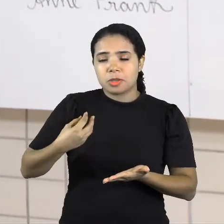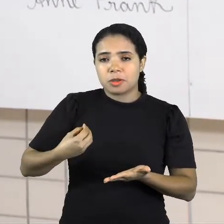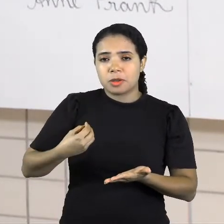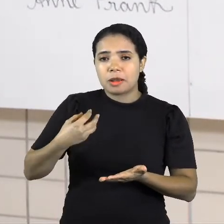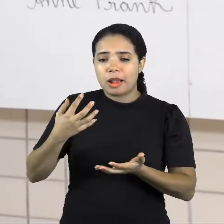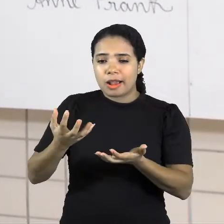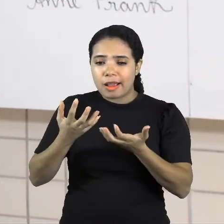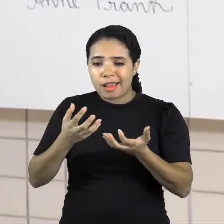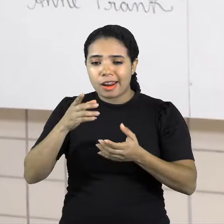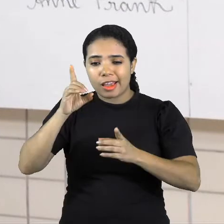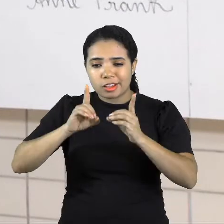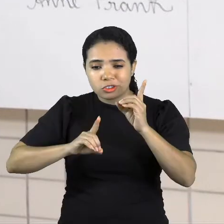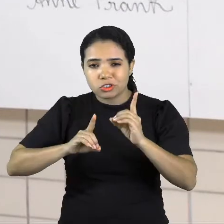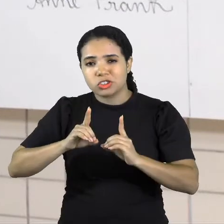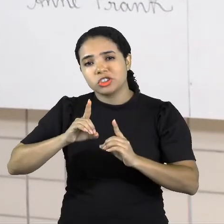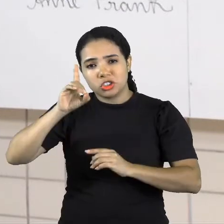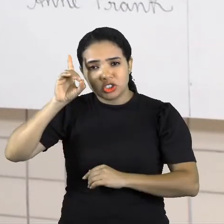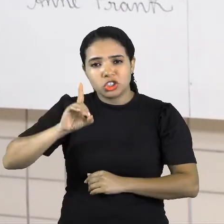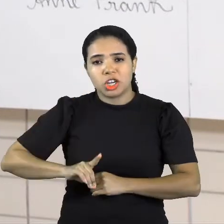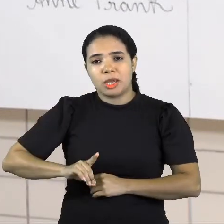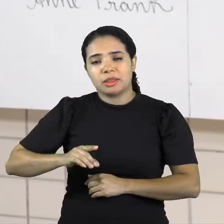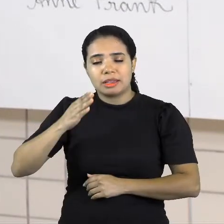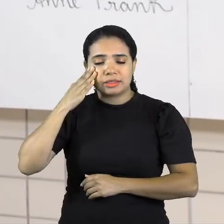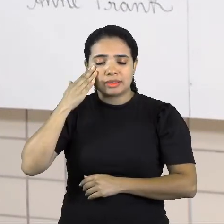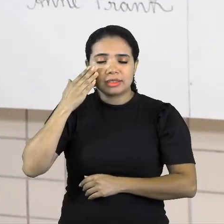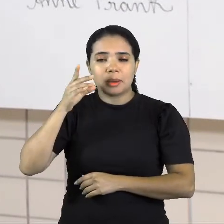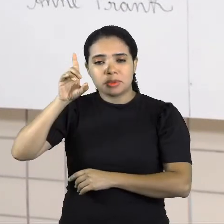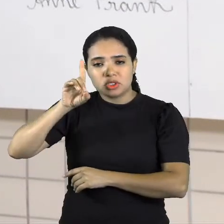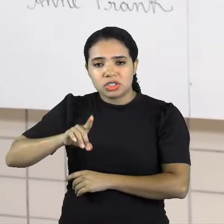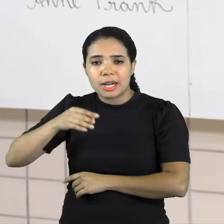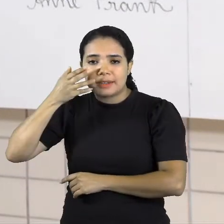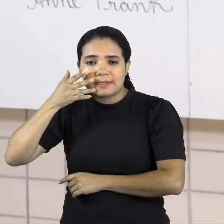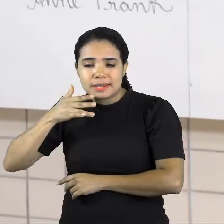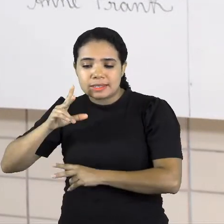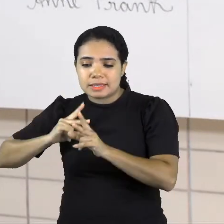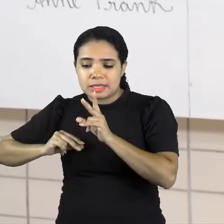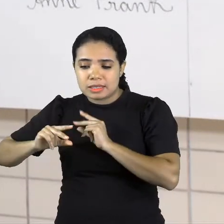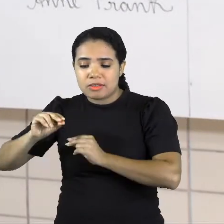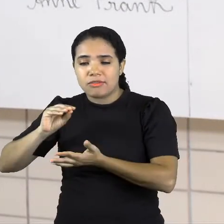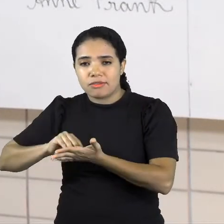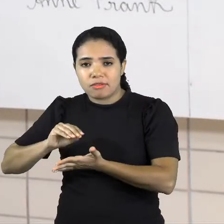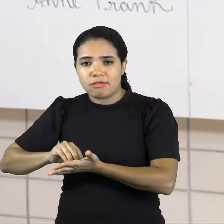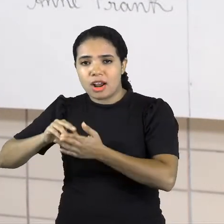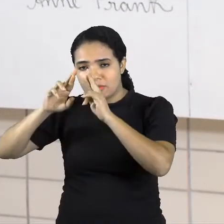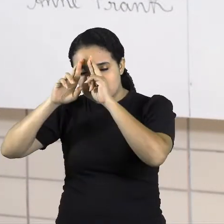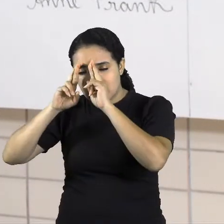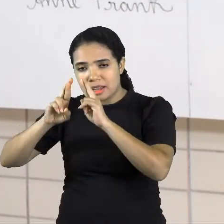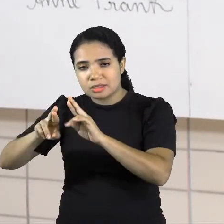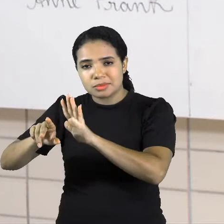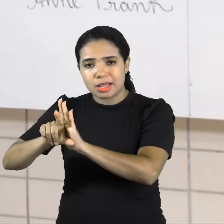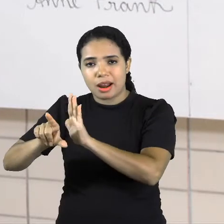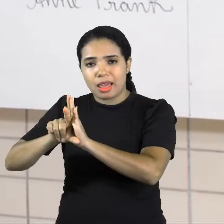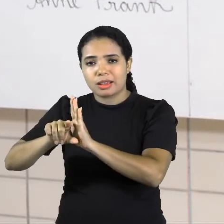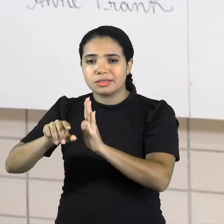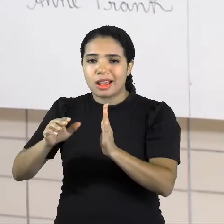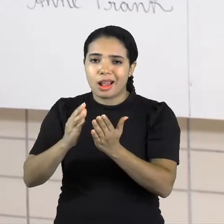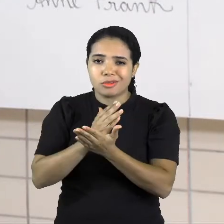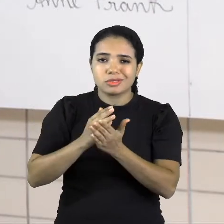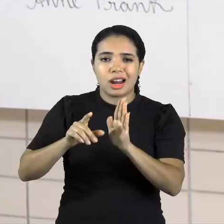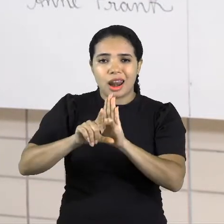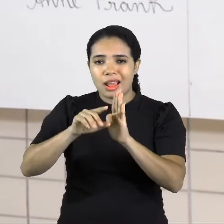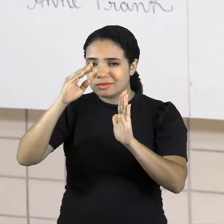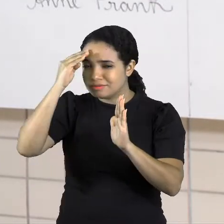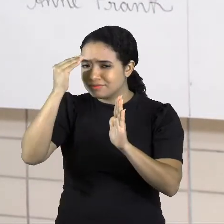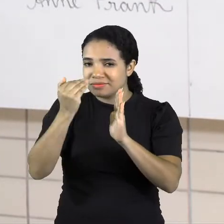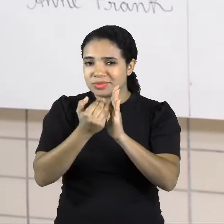direitos. A gente sabe que hoje os direitos da criança e do adolescente não é respeitado como está estabelecido por lei. Então, esse